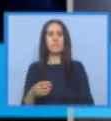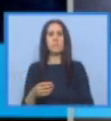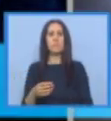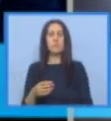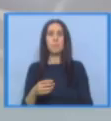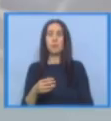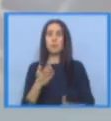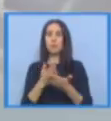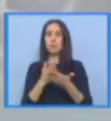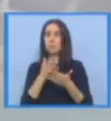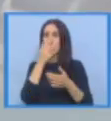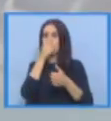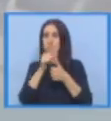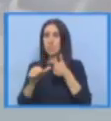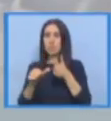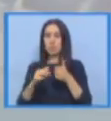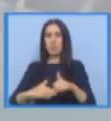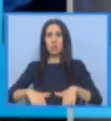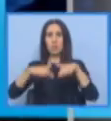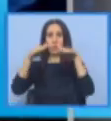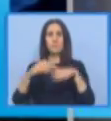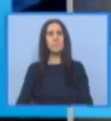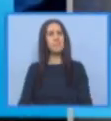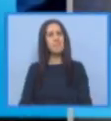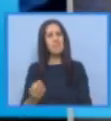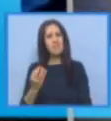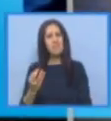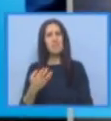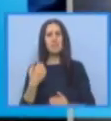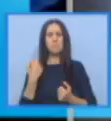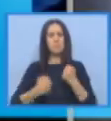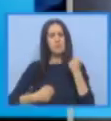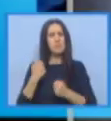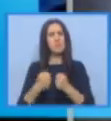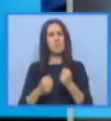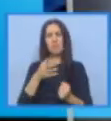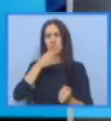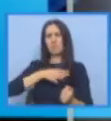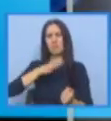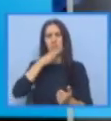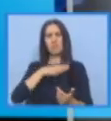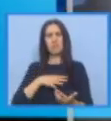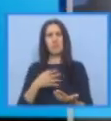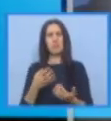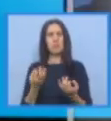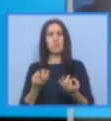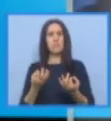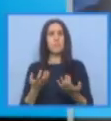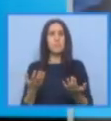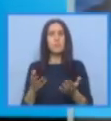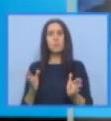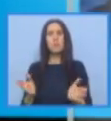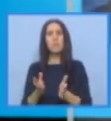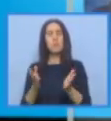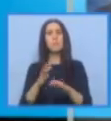do ódio, não é? Exato, em que as pessoas, quer dizer, os relatos destas manifestações feitas, no fundo,